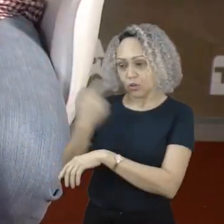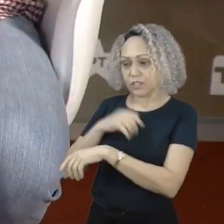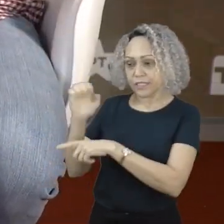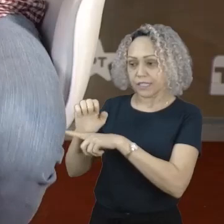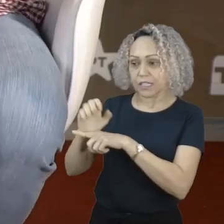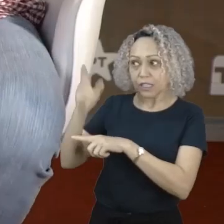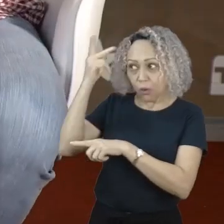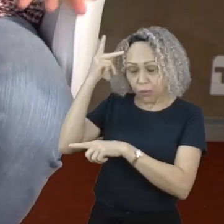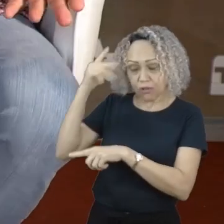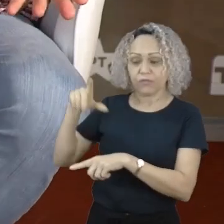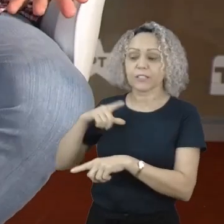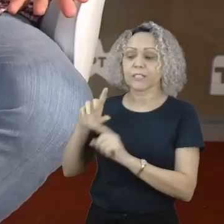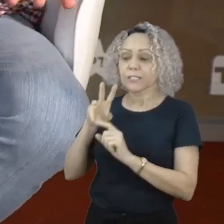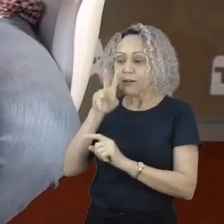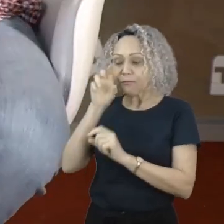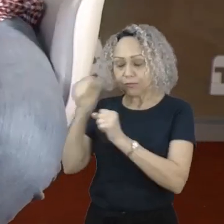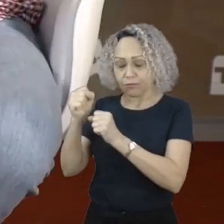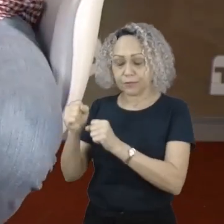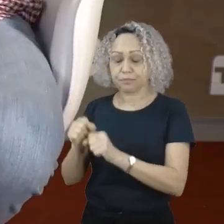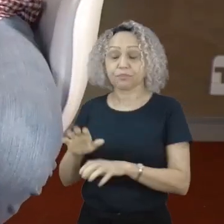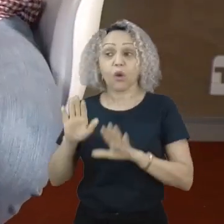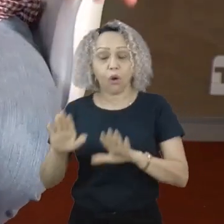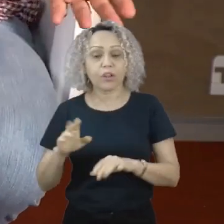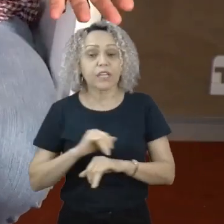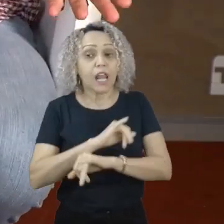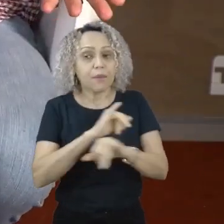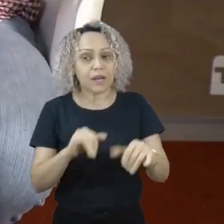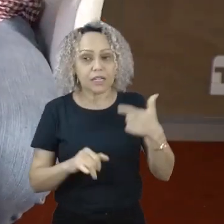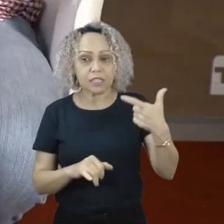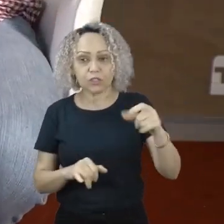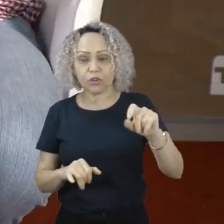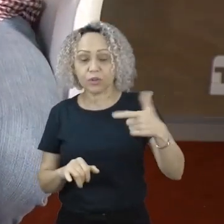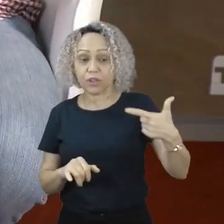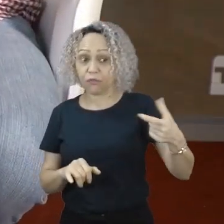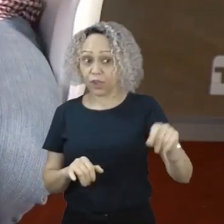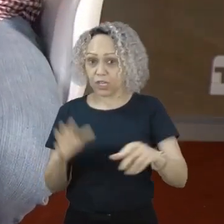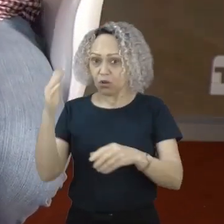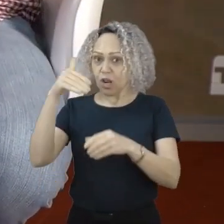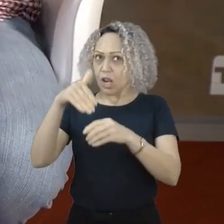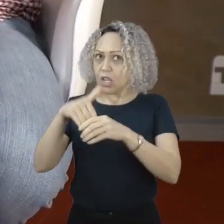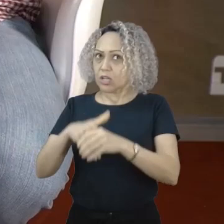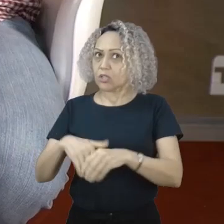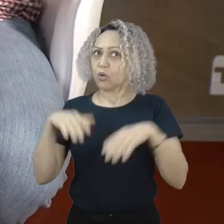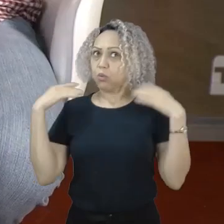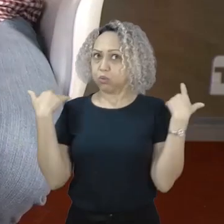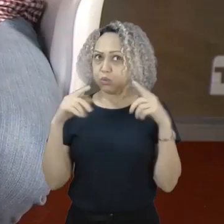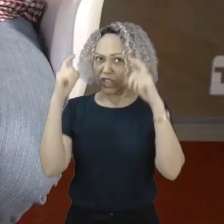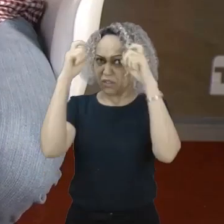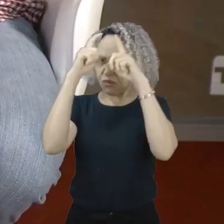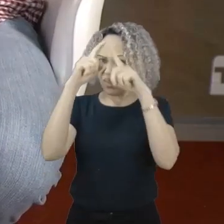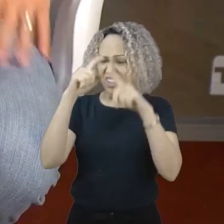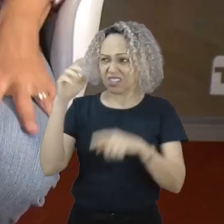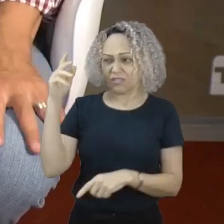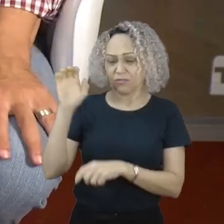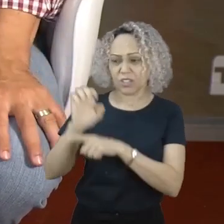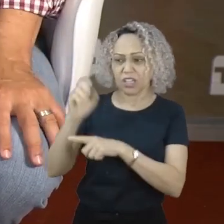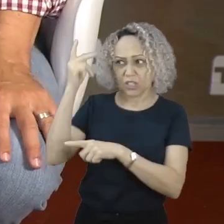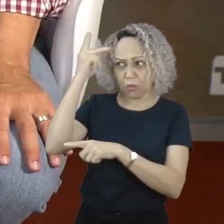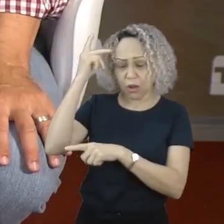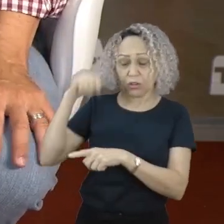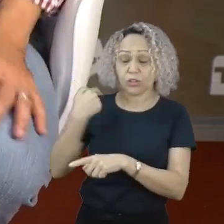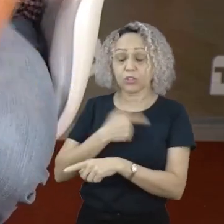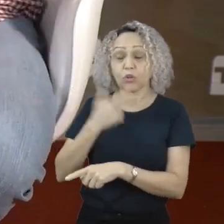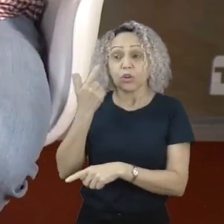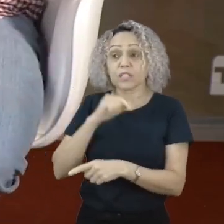Nós tivemos uma eleição muito difícil em 2020 no estado de São Paulo, ganhamos só 4 prefeituras, tivemos uma